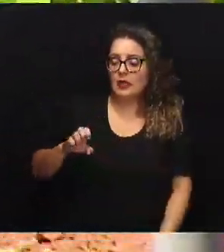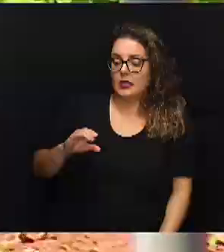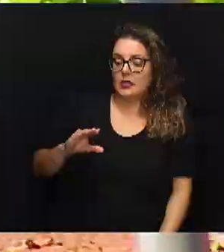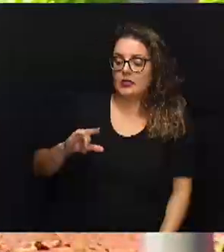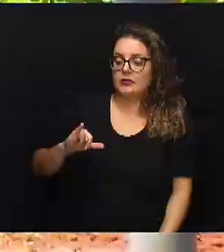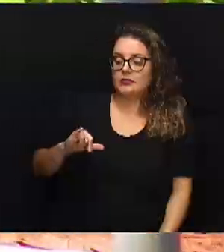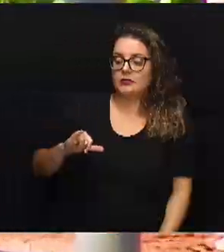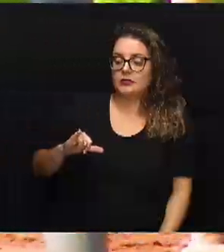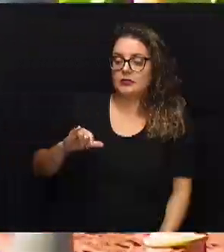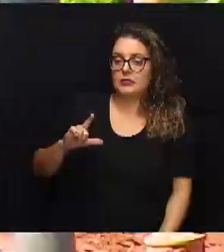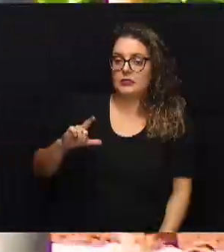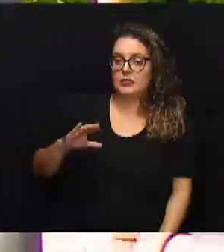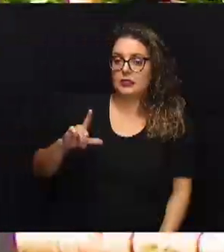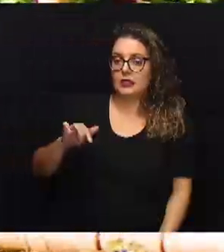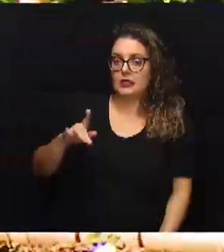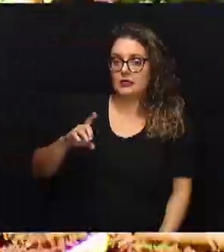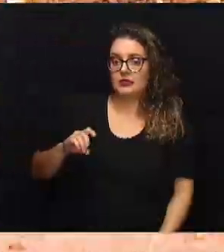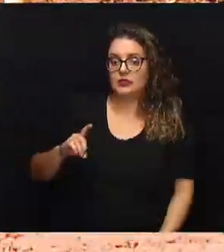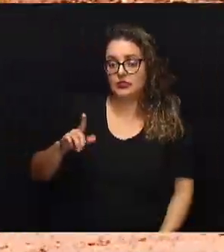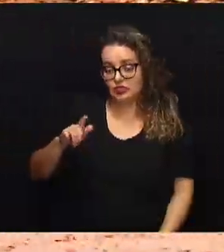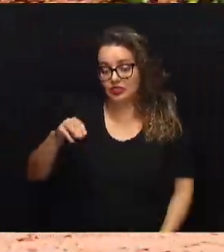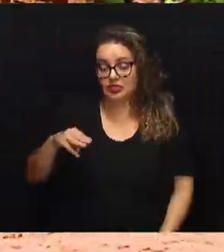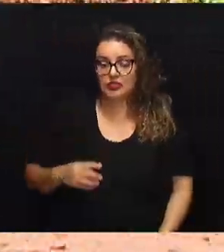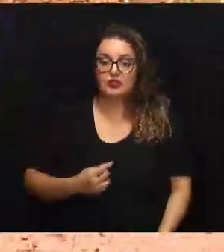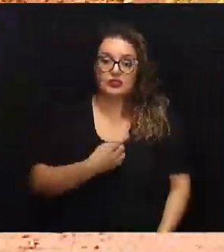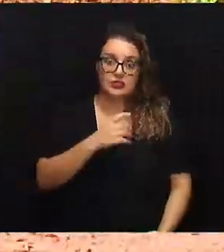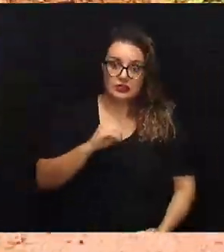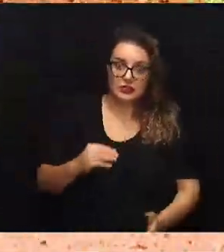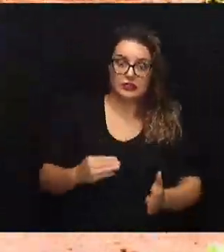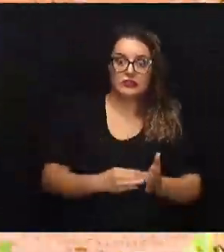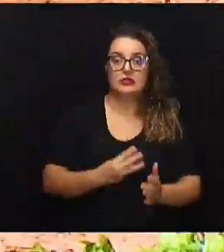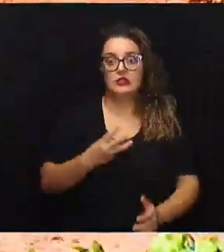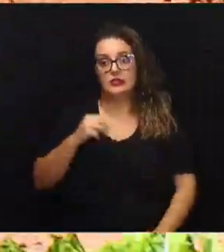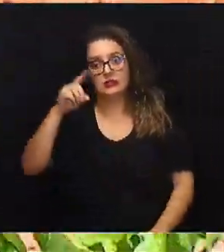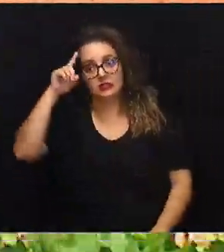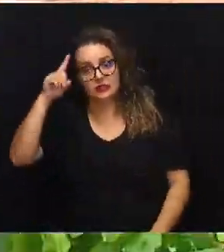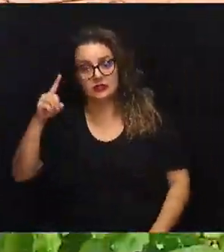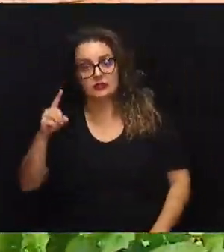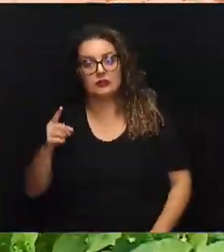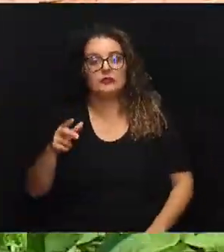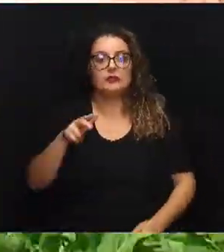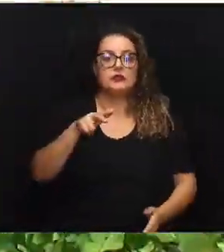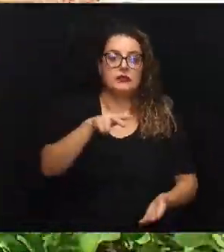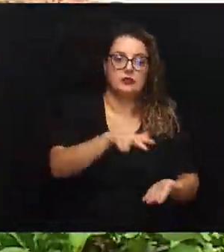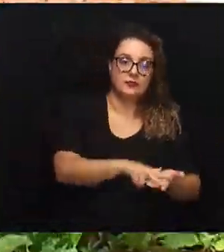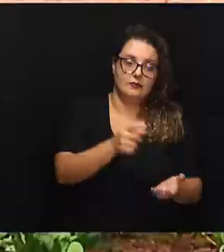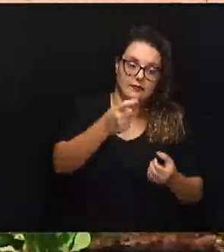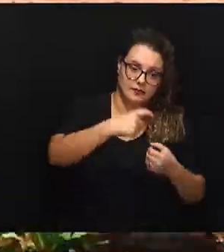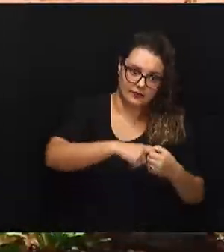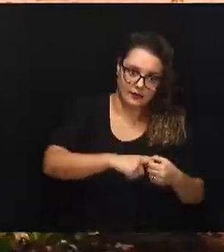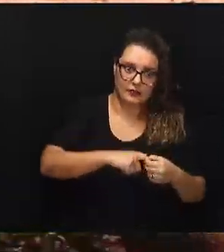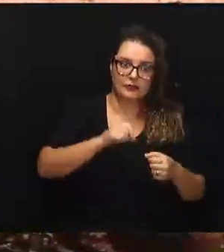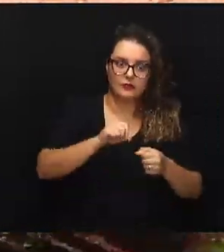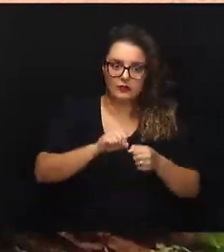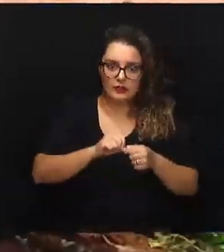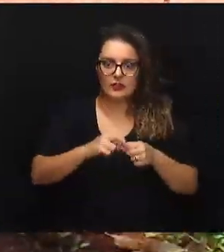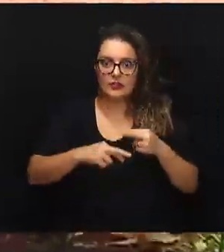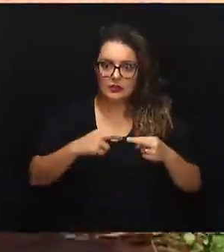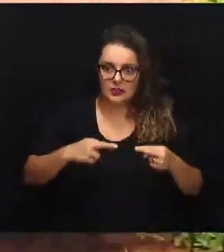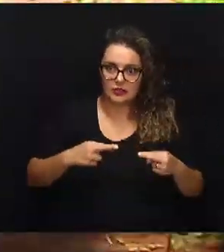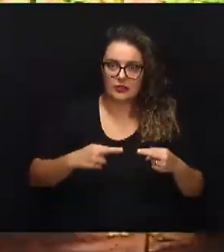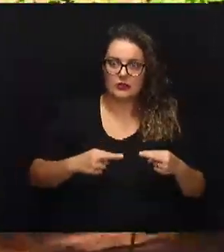10 a 30 dias. Ele se interna novamente, faz essa reciclagem, em seguida a gente faz uma